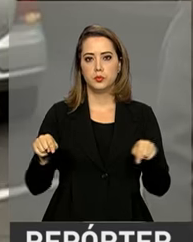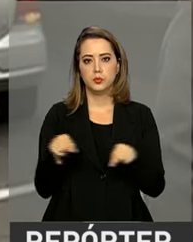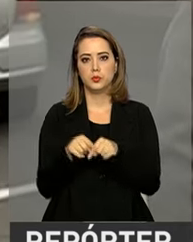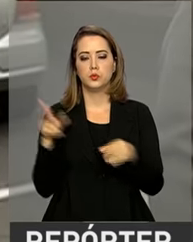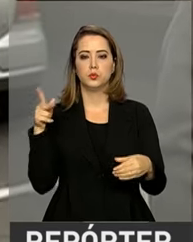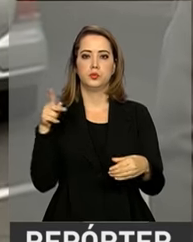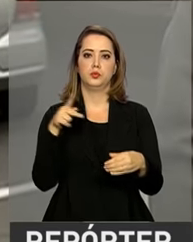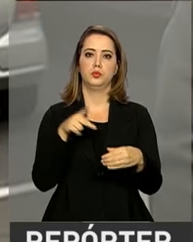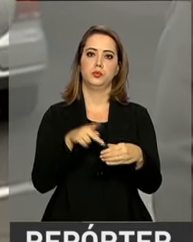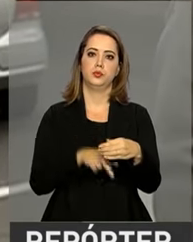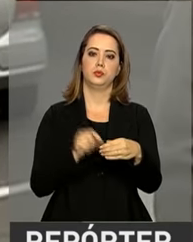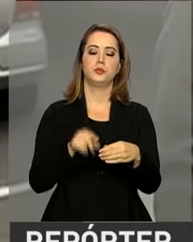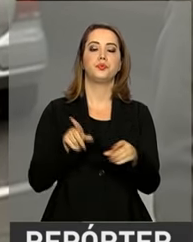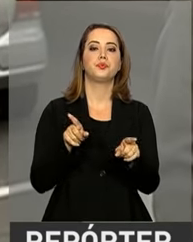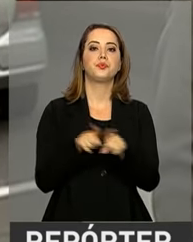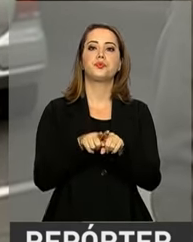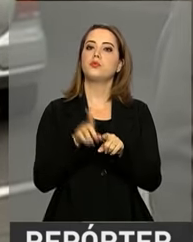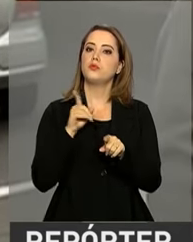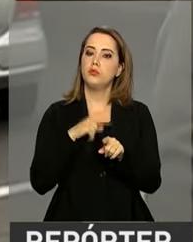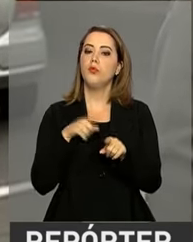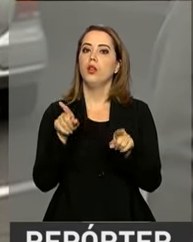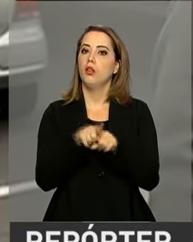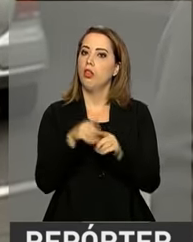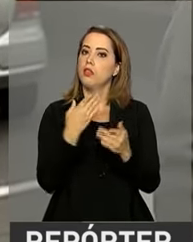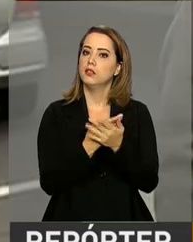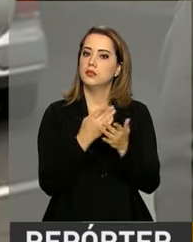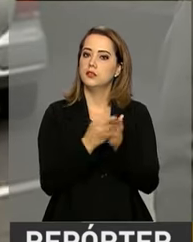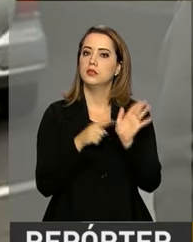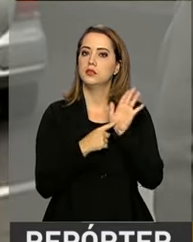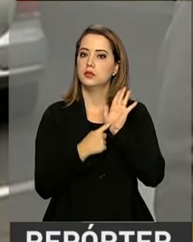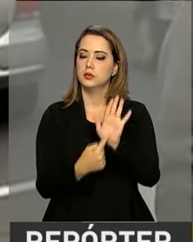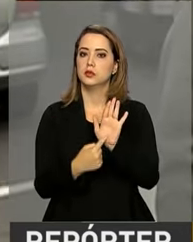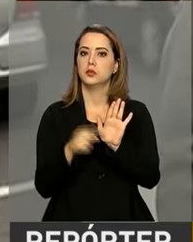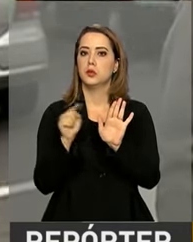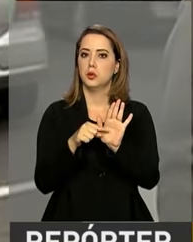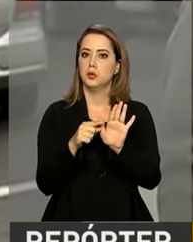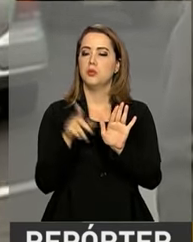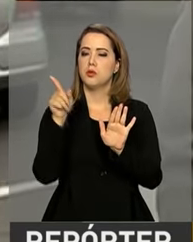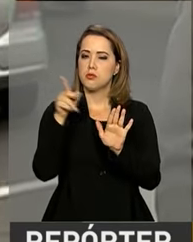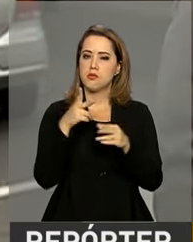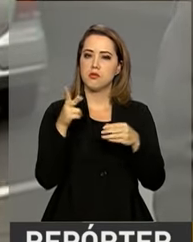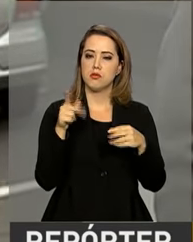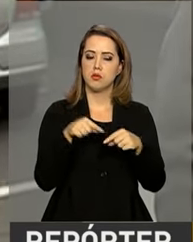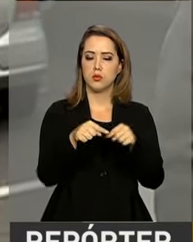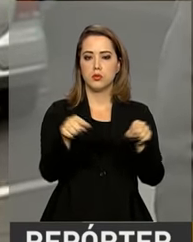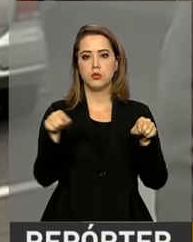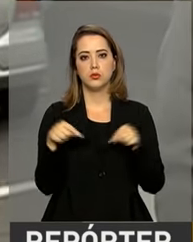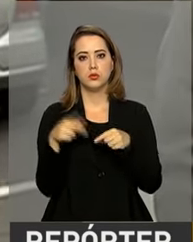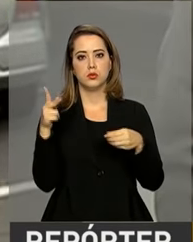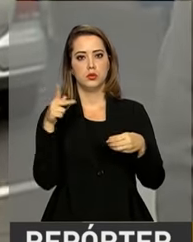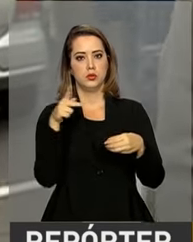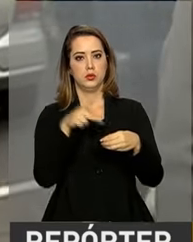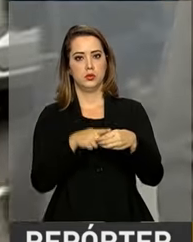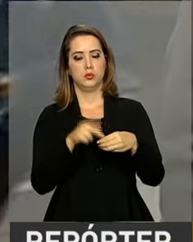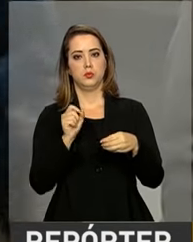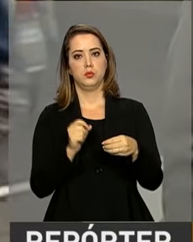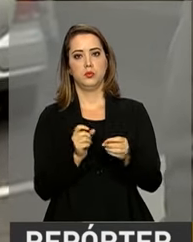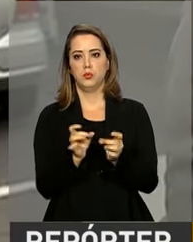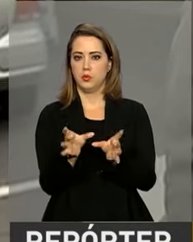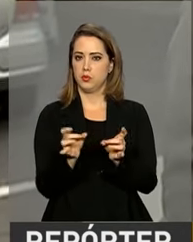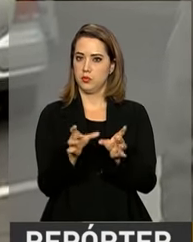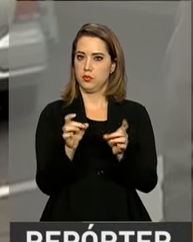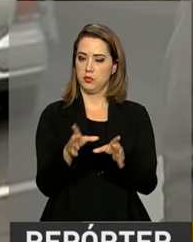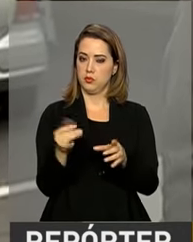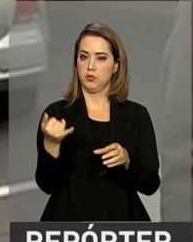país. O estudo do IBGE mostra que os postos revendedores de combustíveis estão presentes na grande maioria dos municípios.